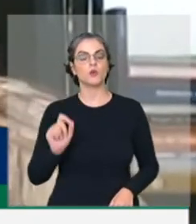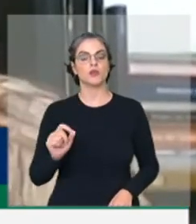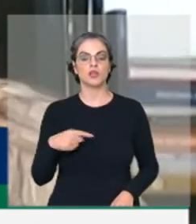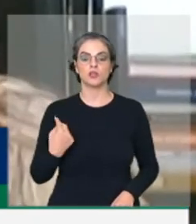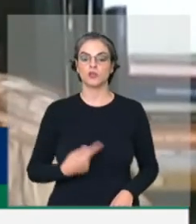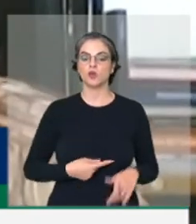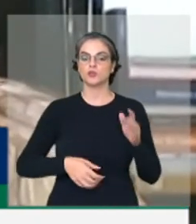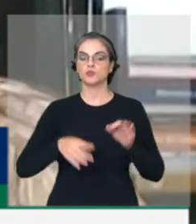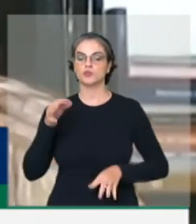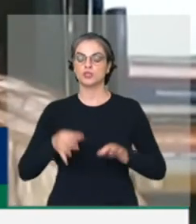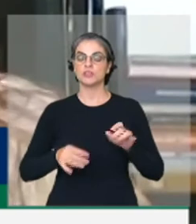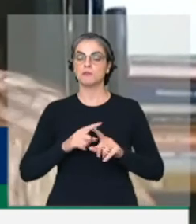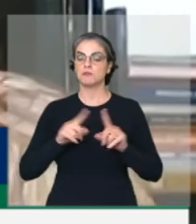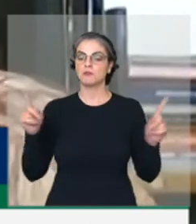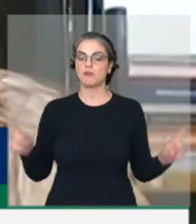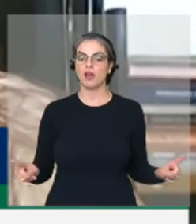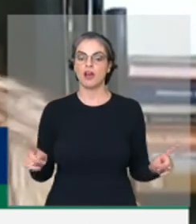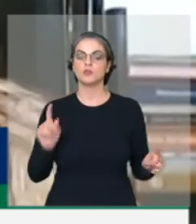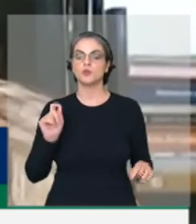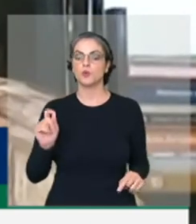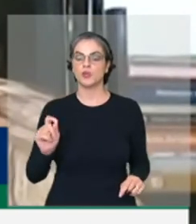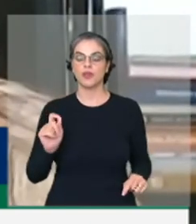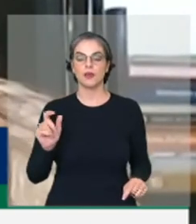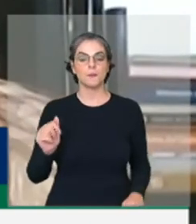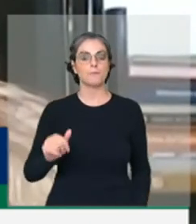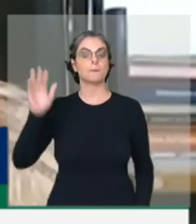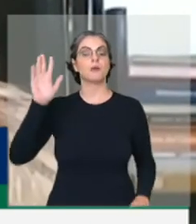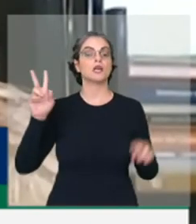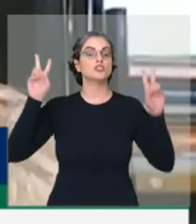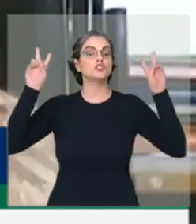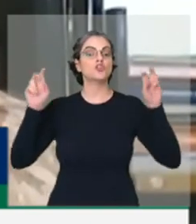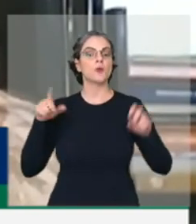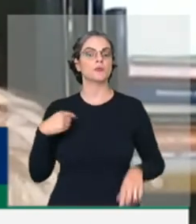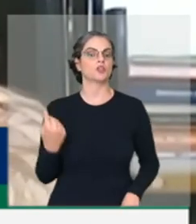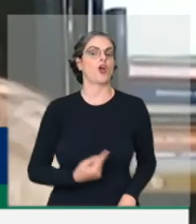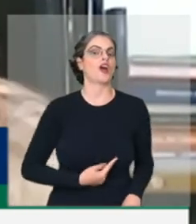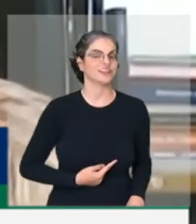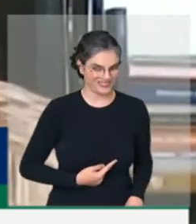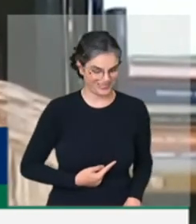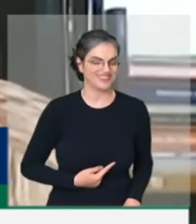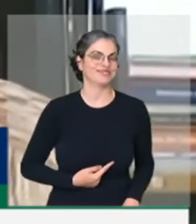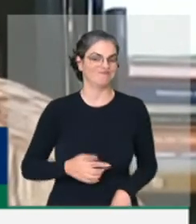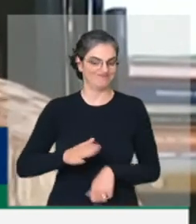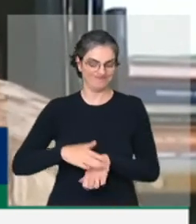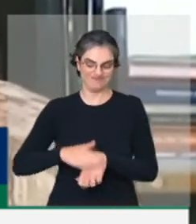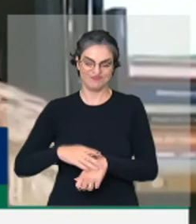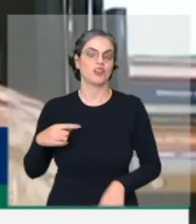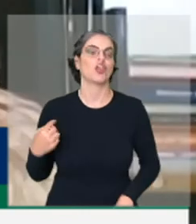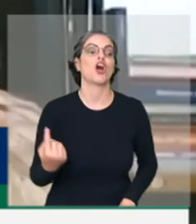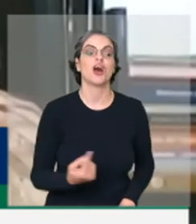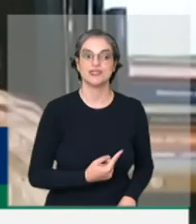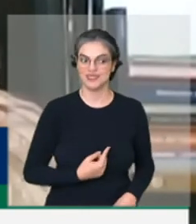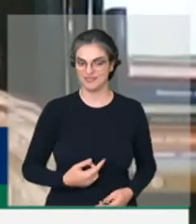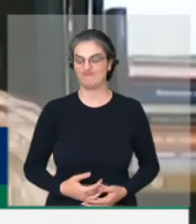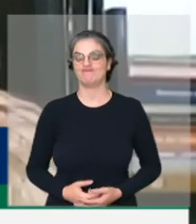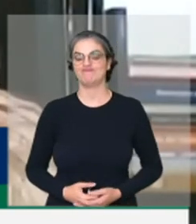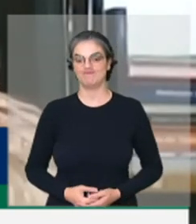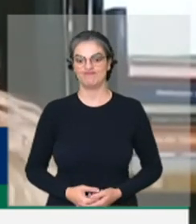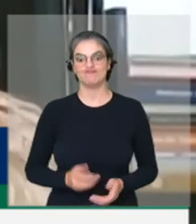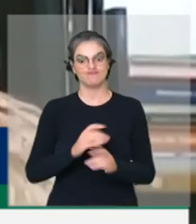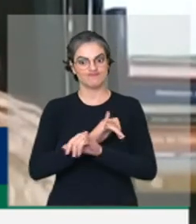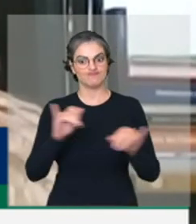julgamento, mas esse julgamento será muito mais sobre nós e por nós mesmos. Eu quero dizer que esse parlamento,